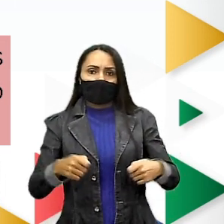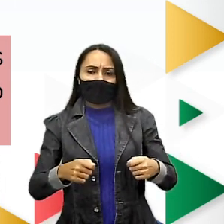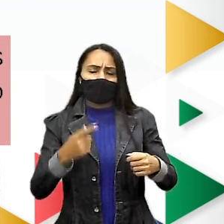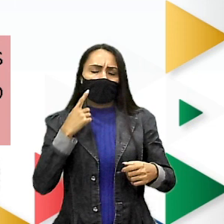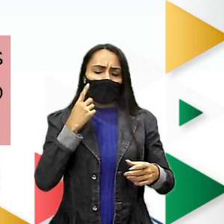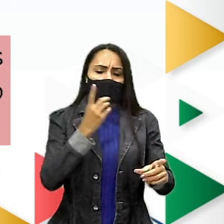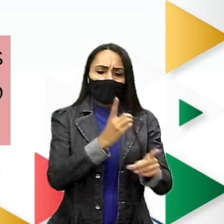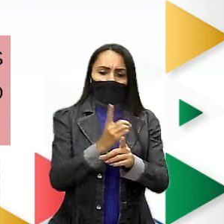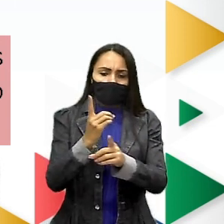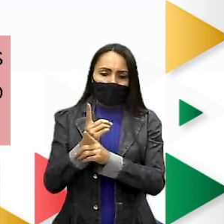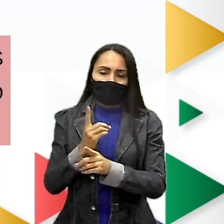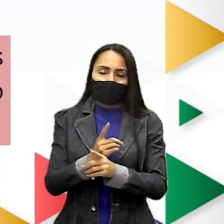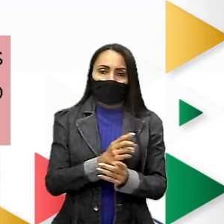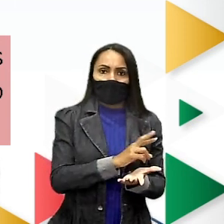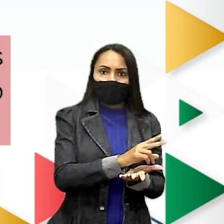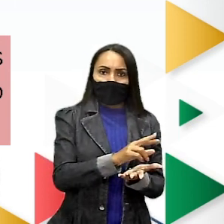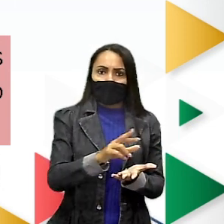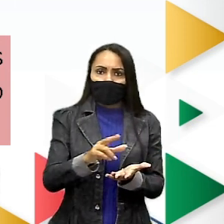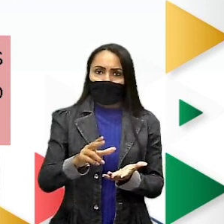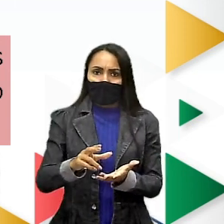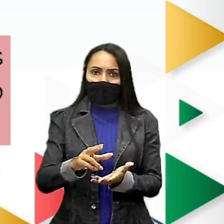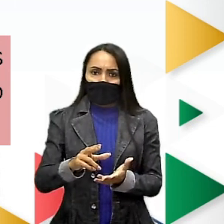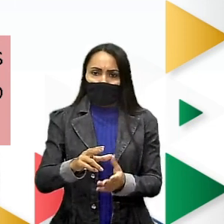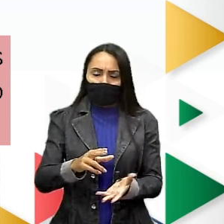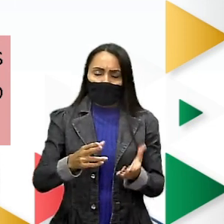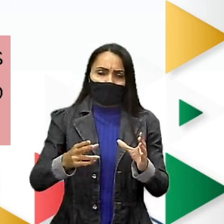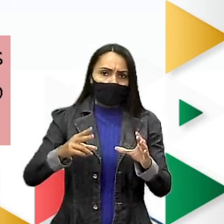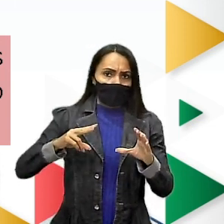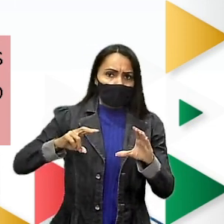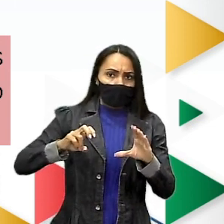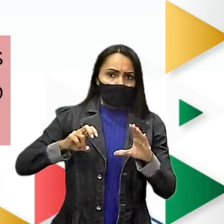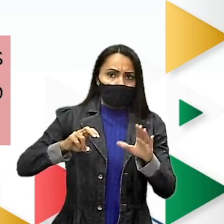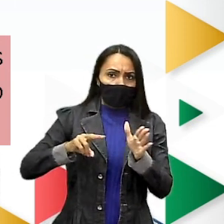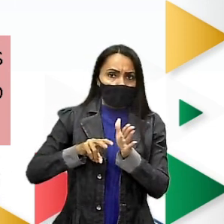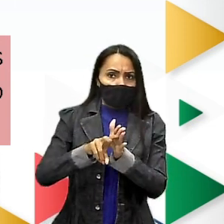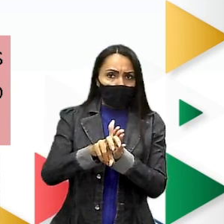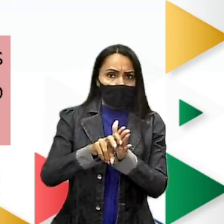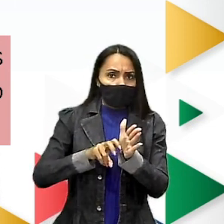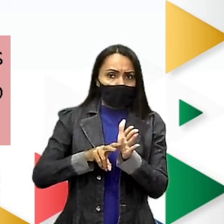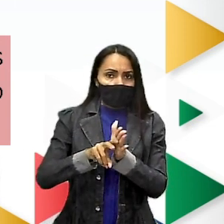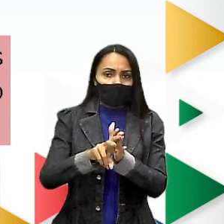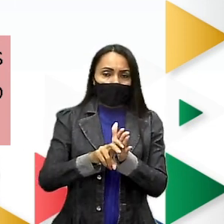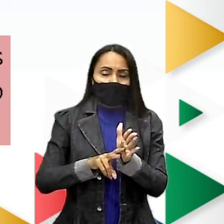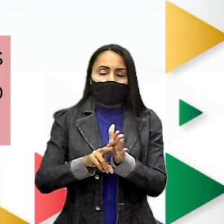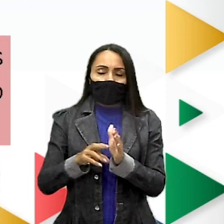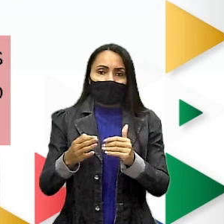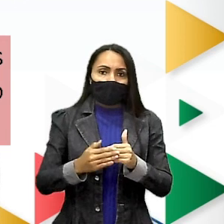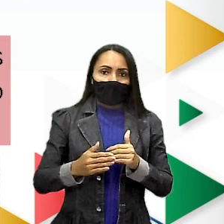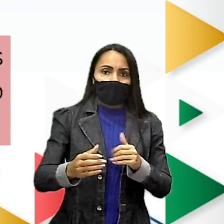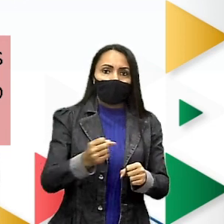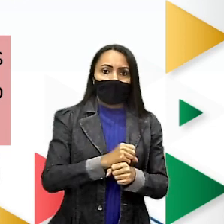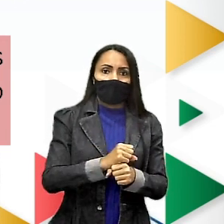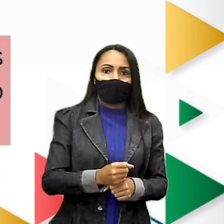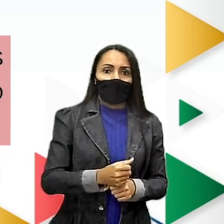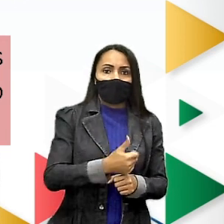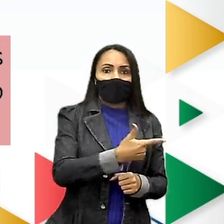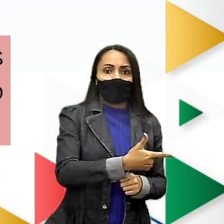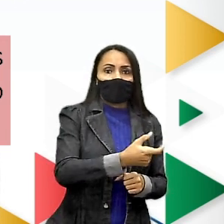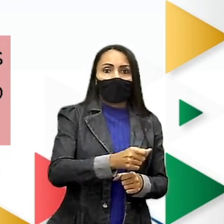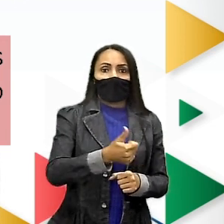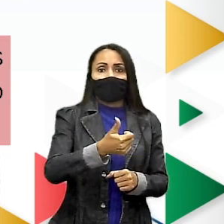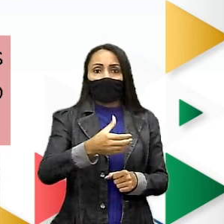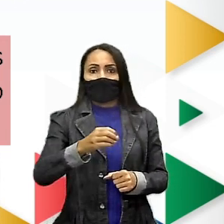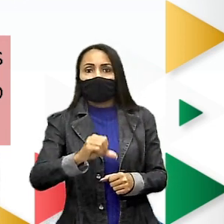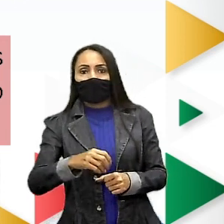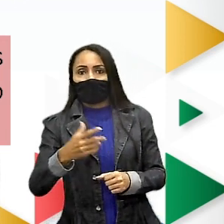uma variação do vírus e é importante a gente falar sobre isso. Desde 2019 que vem os